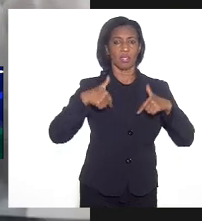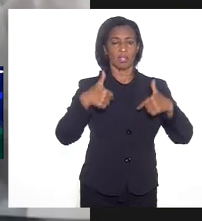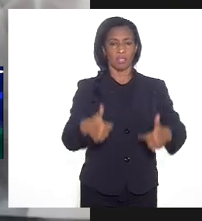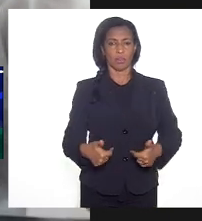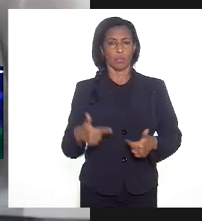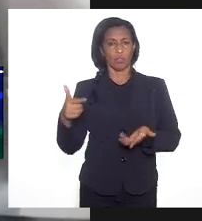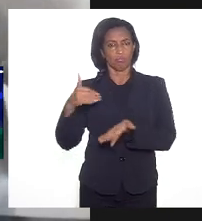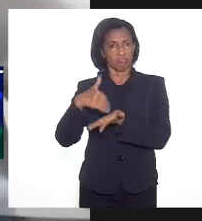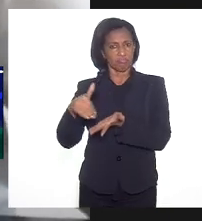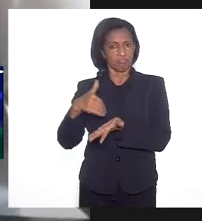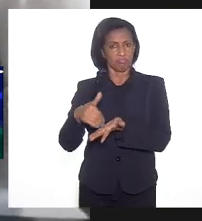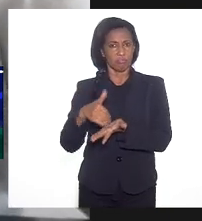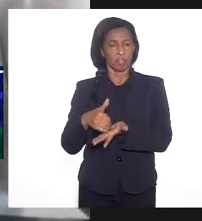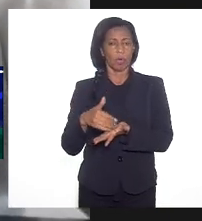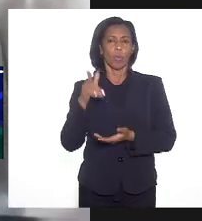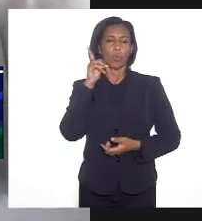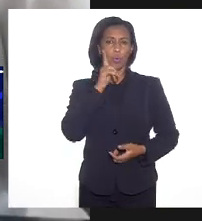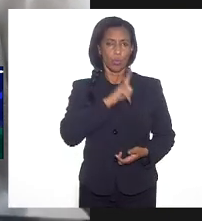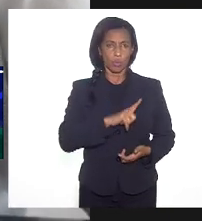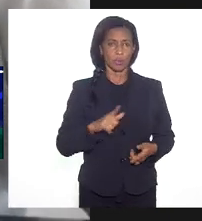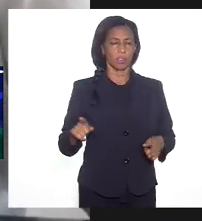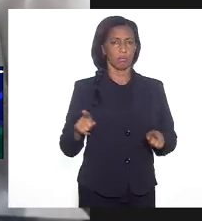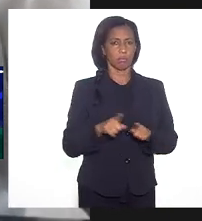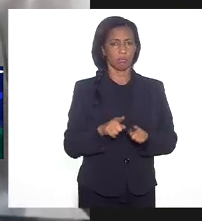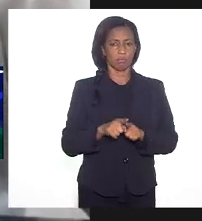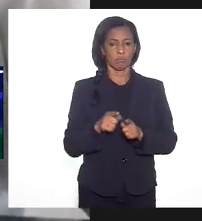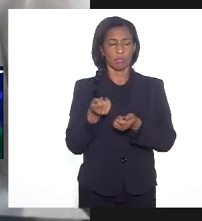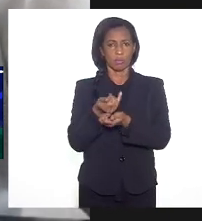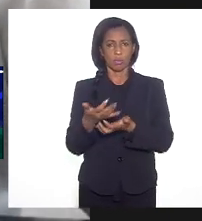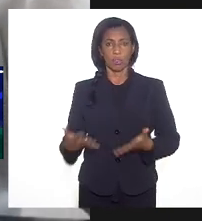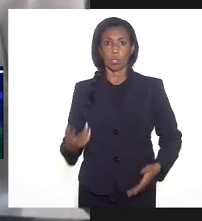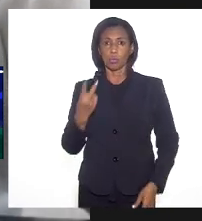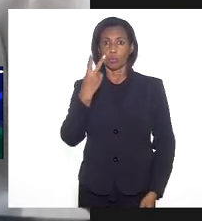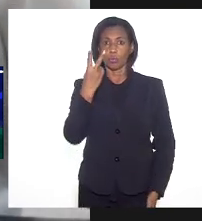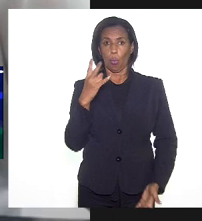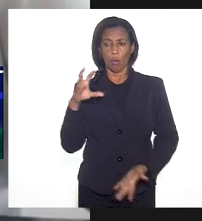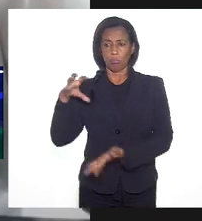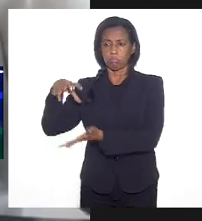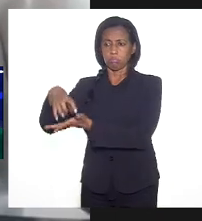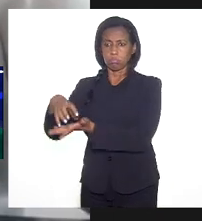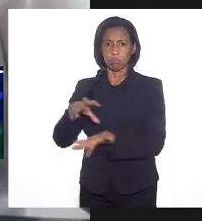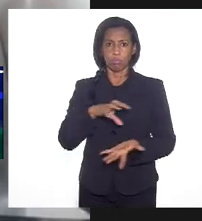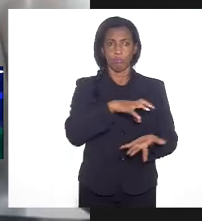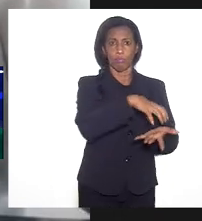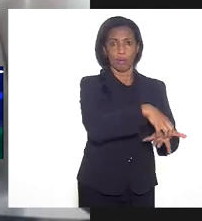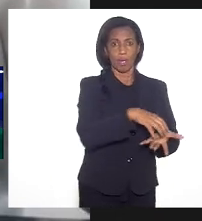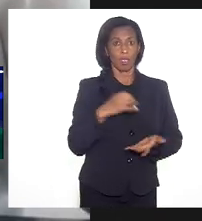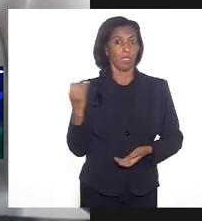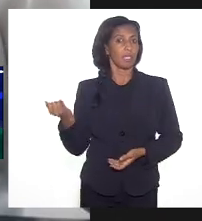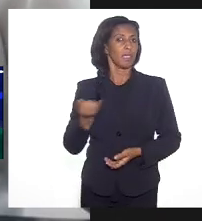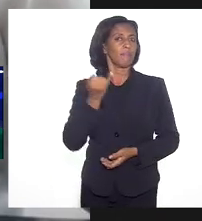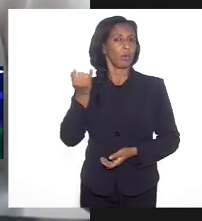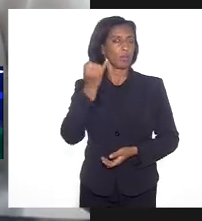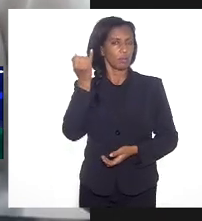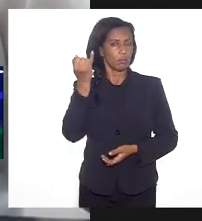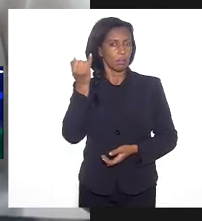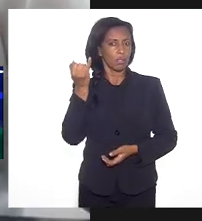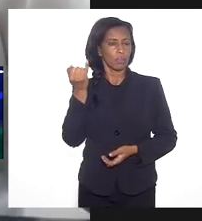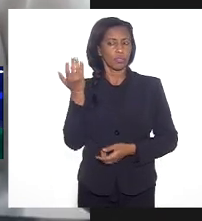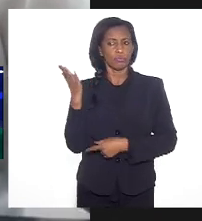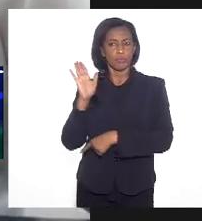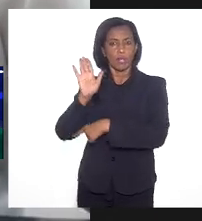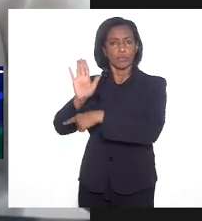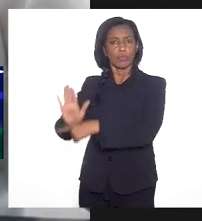secretaria conseguimos inaugurar dois centros importantes centros especializados de